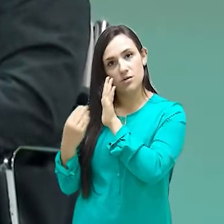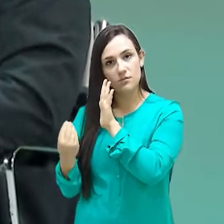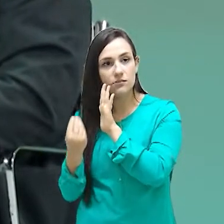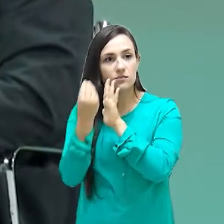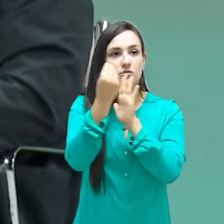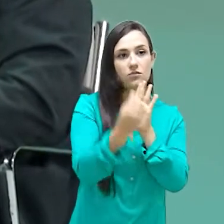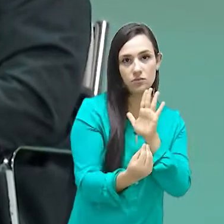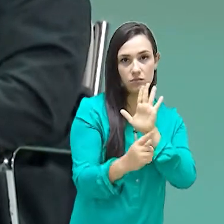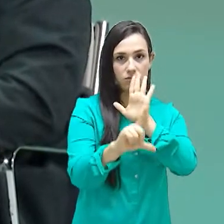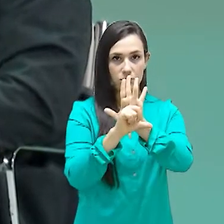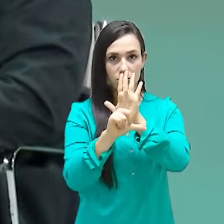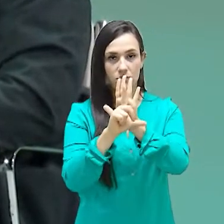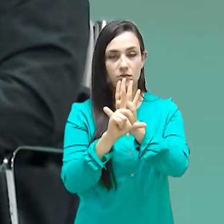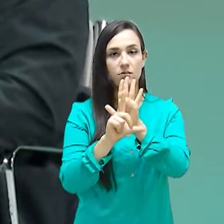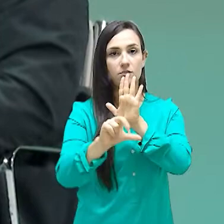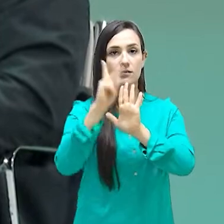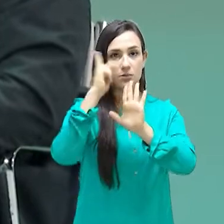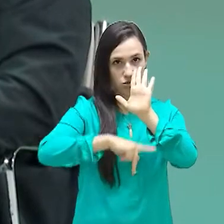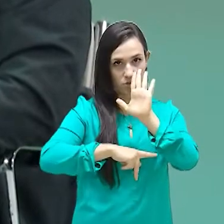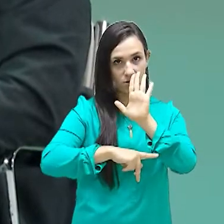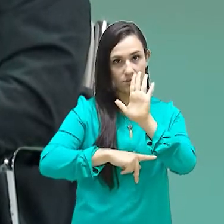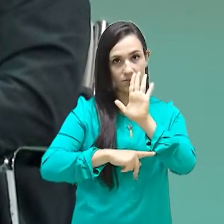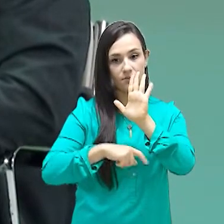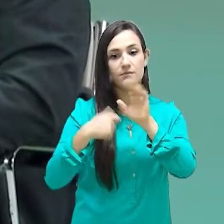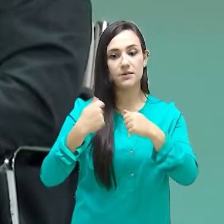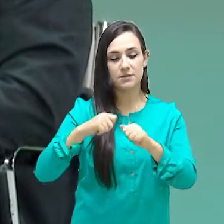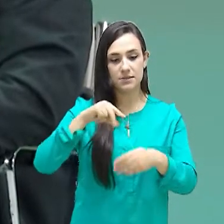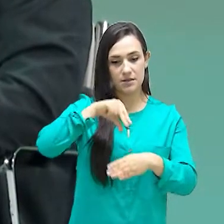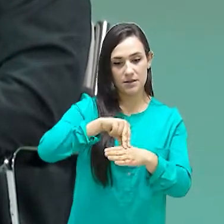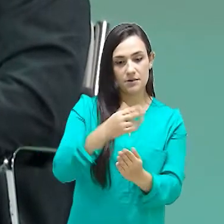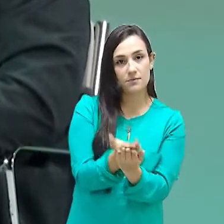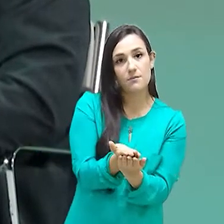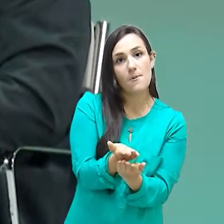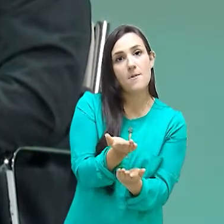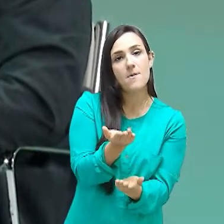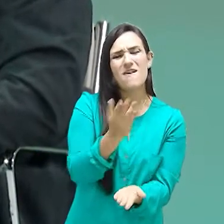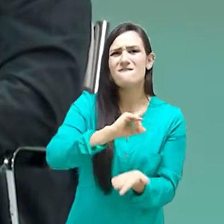precisa anexar ali vários documentos que comprovam que